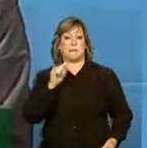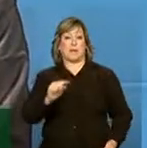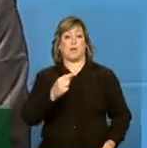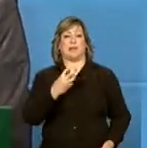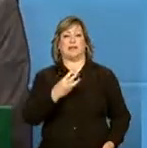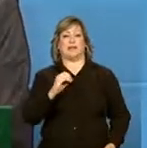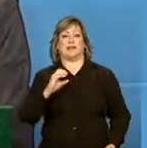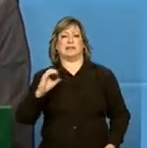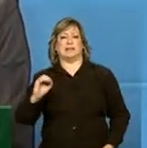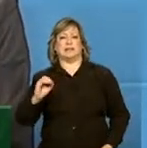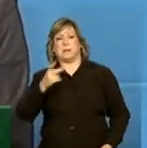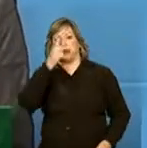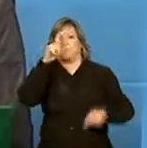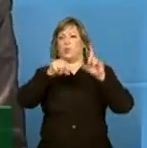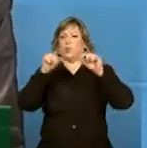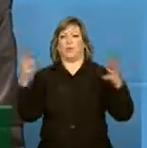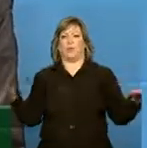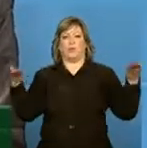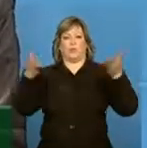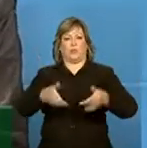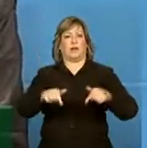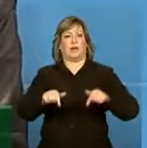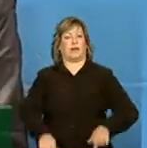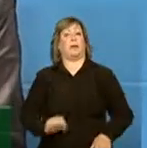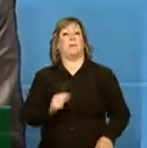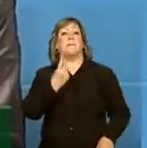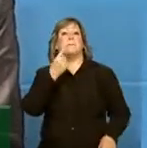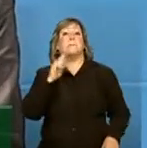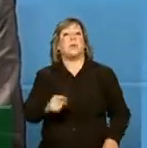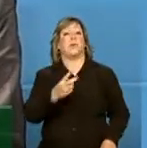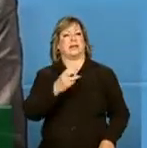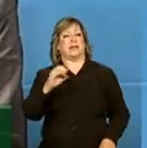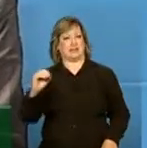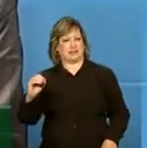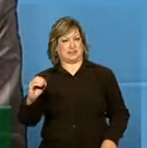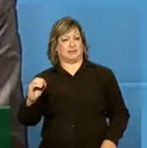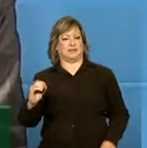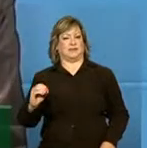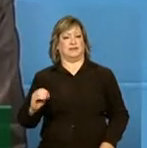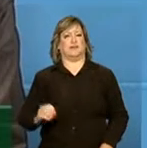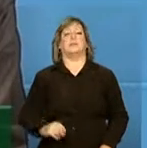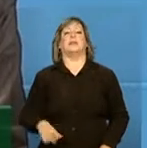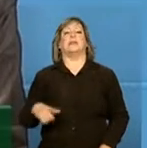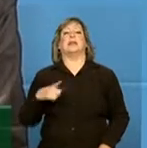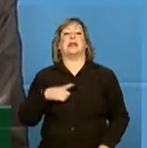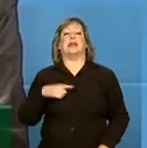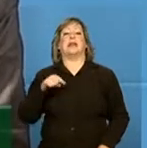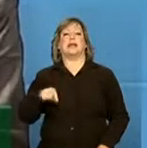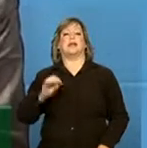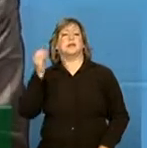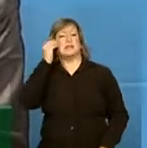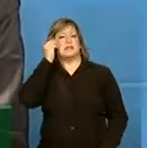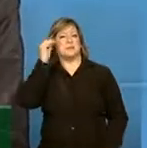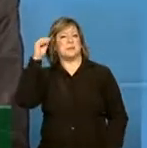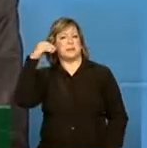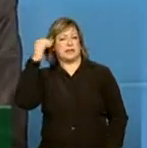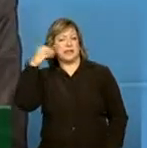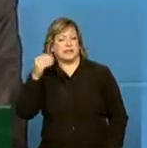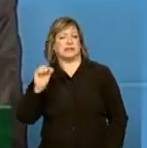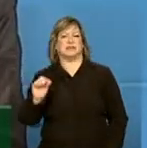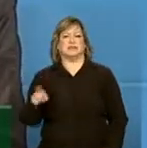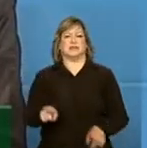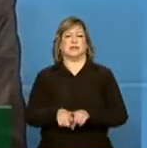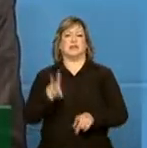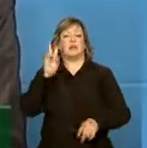3.300 delegados aqui, melhor dizendo, 1.300 delegados aqui. Com toda a sua experiência, o seu conhecimento